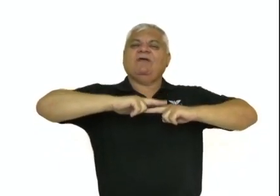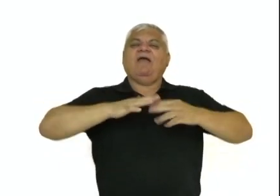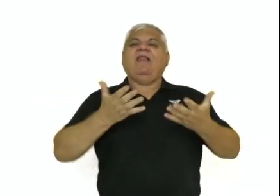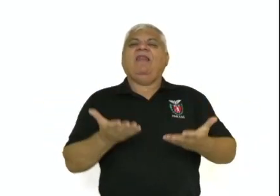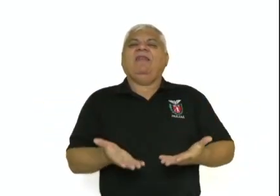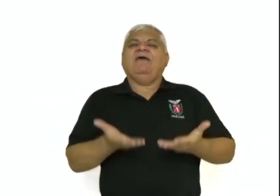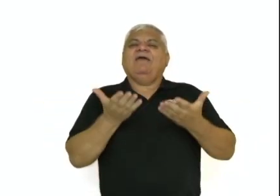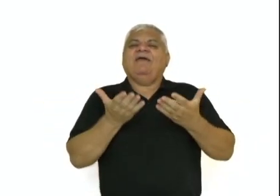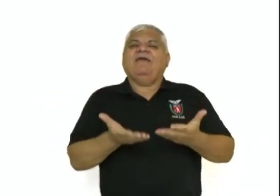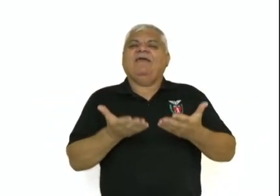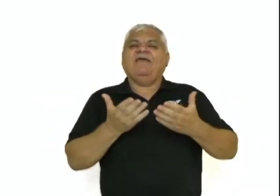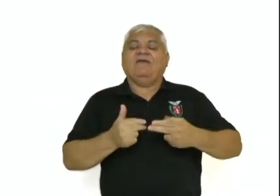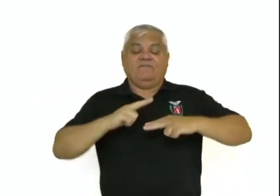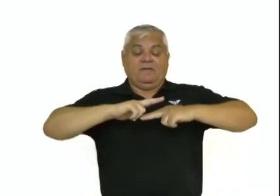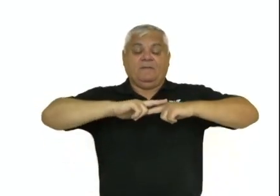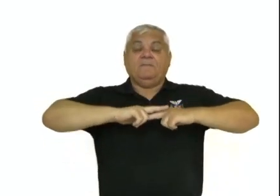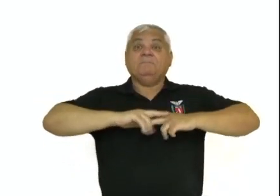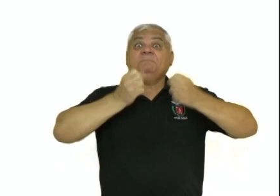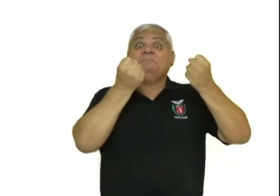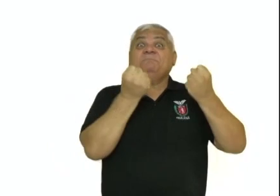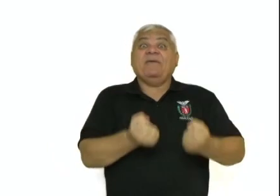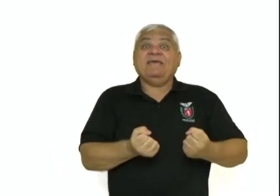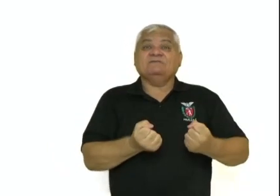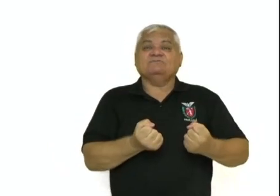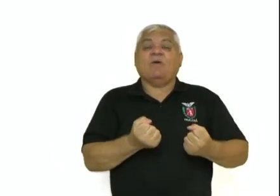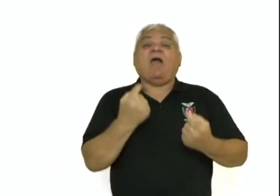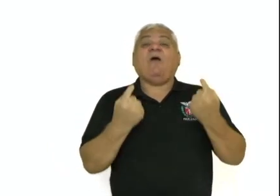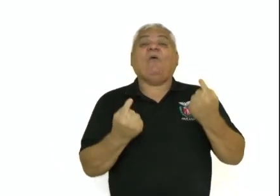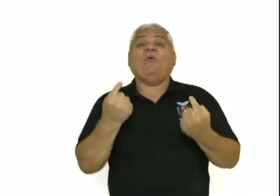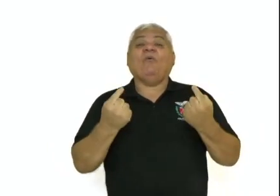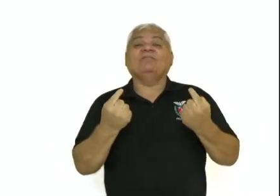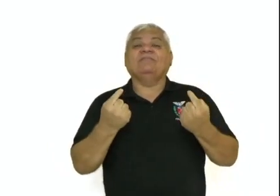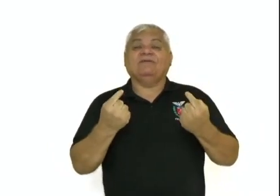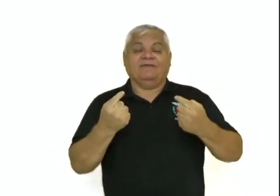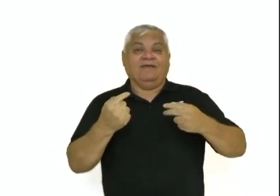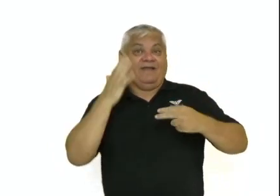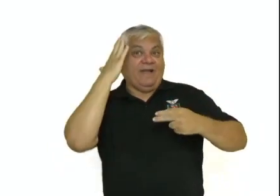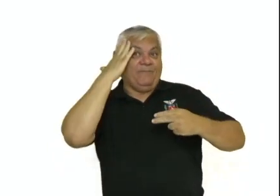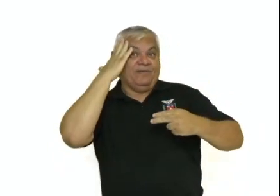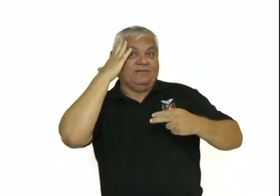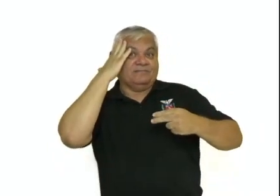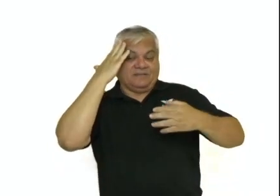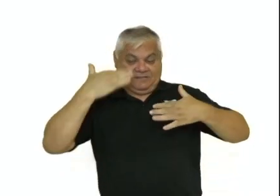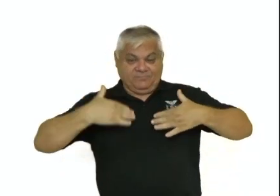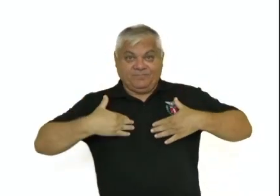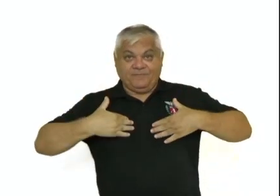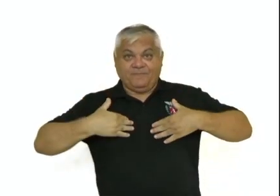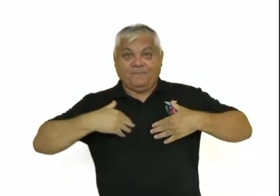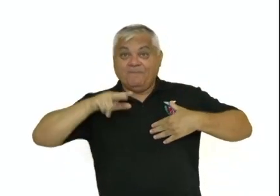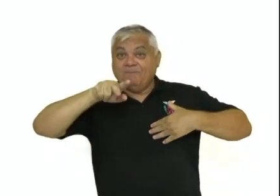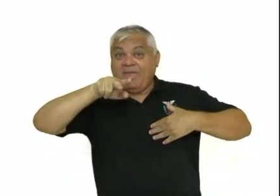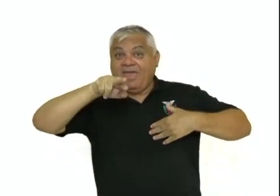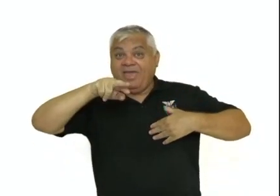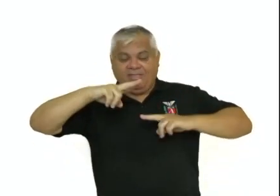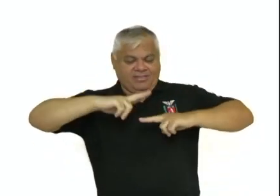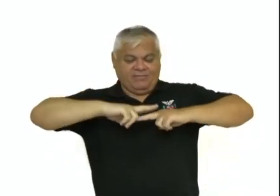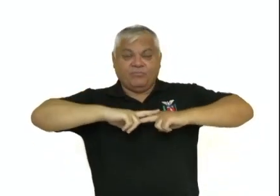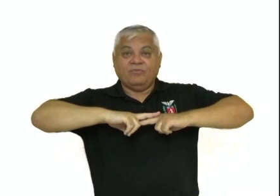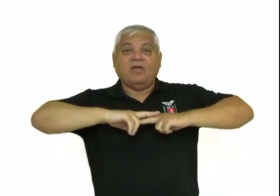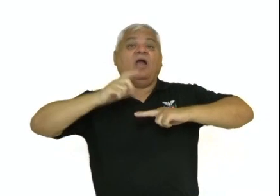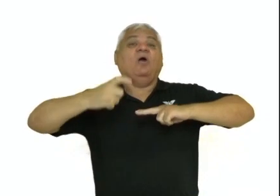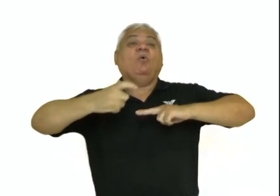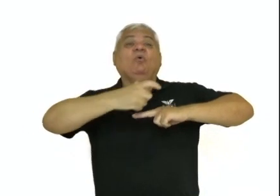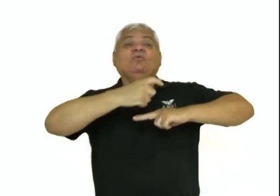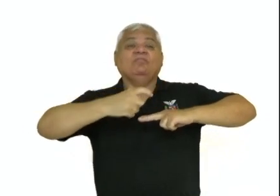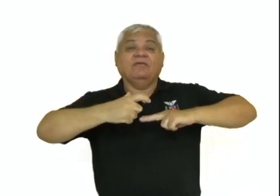de maior peso no chão. Quando eu forço algumas partes, como se eu quisesse entrar no chão, eu tenho mais